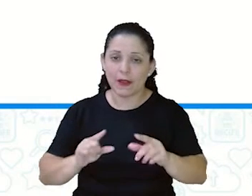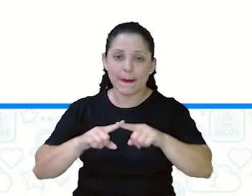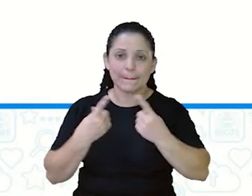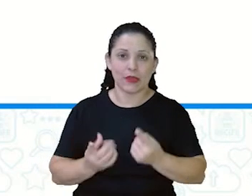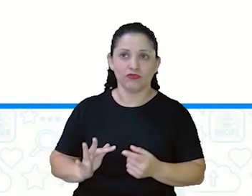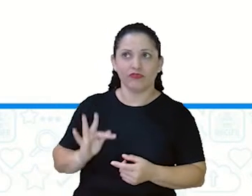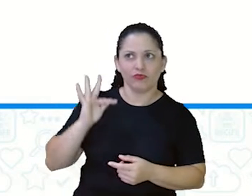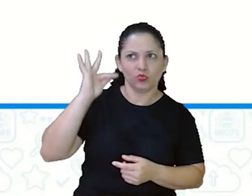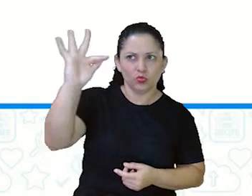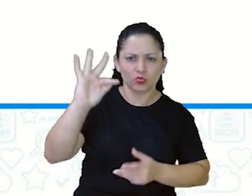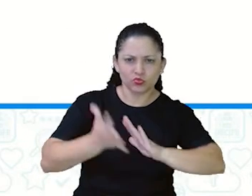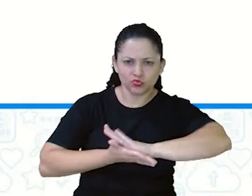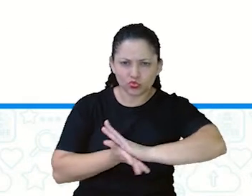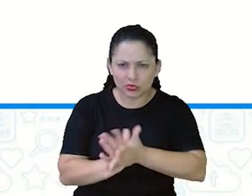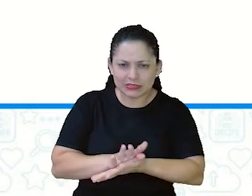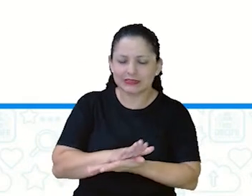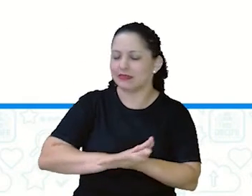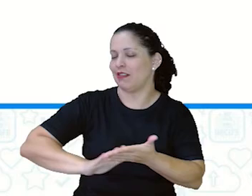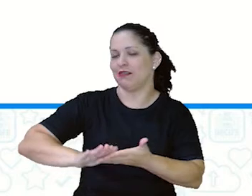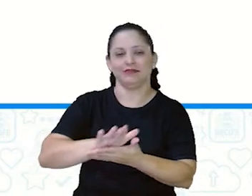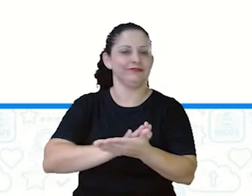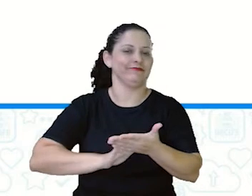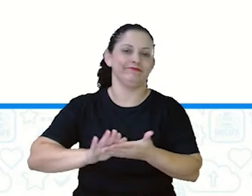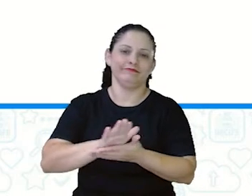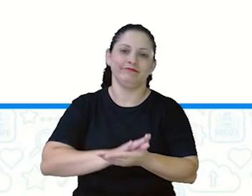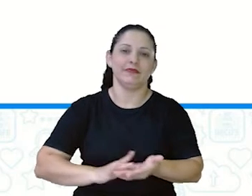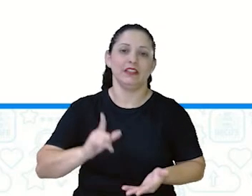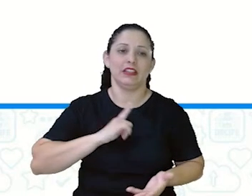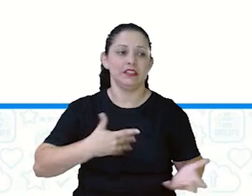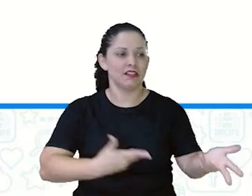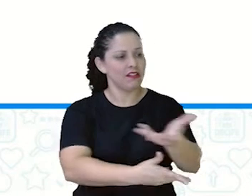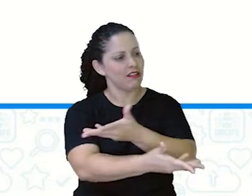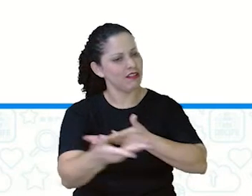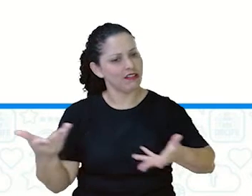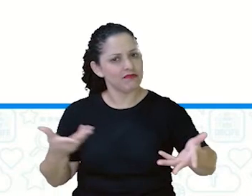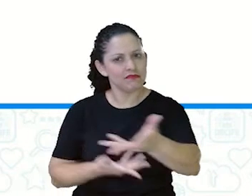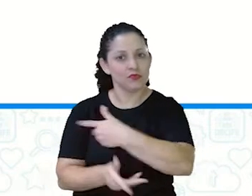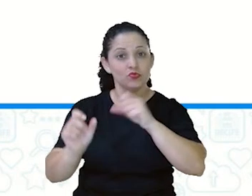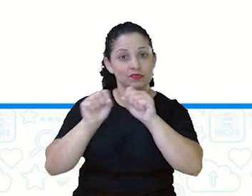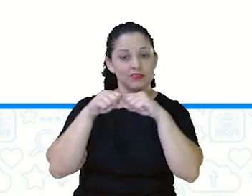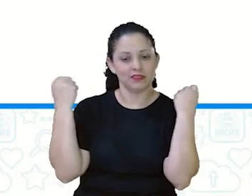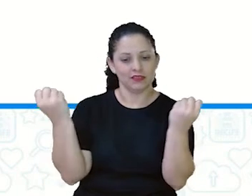seja, dentro dessa convivência em sociedade, a gente